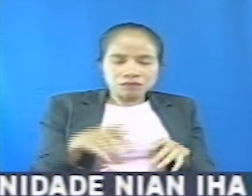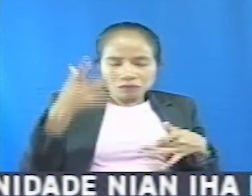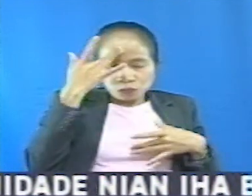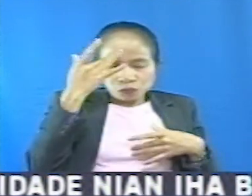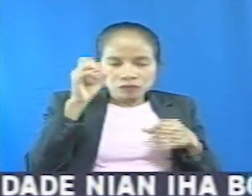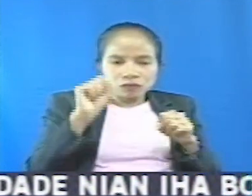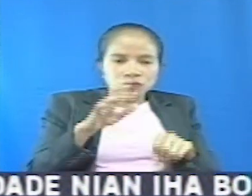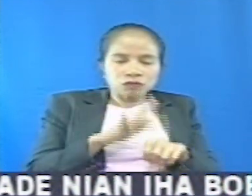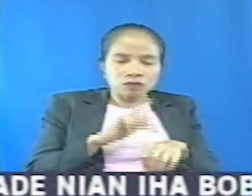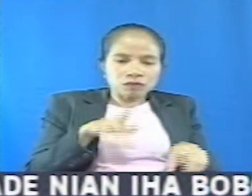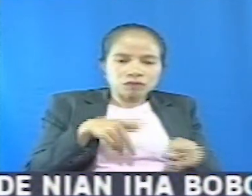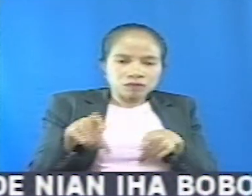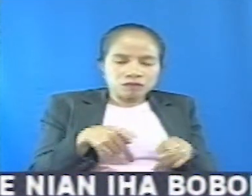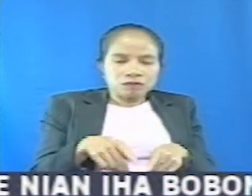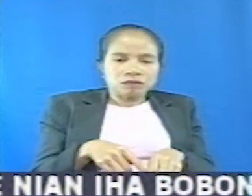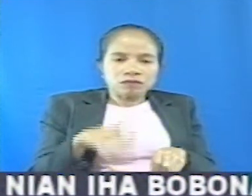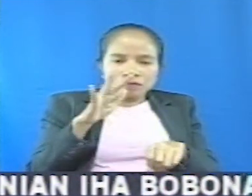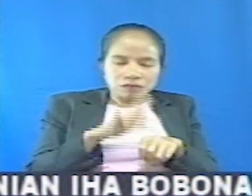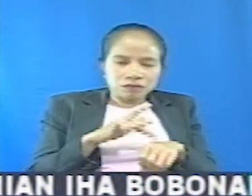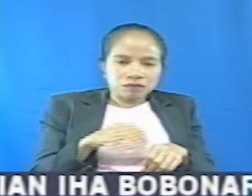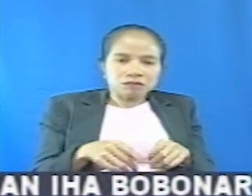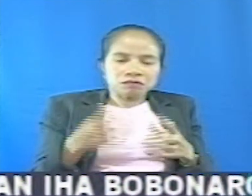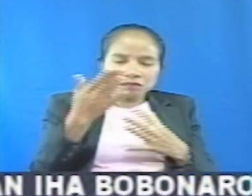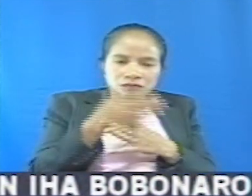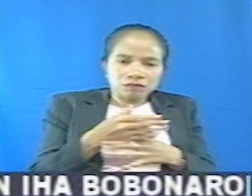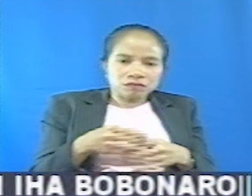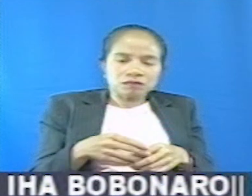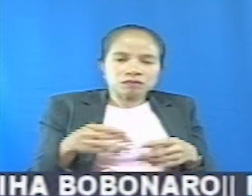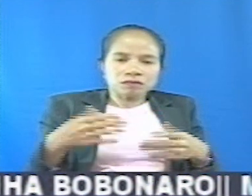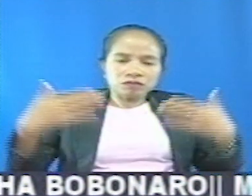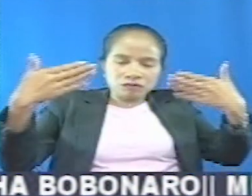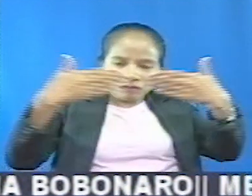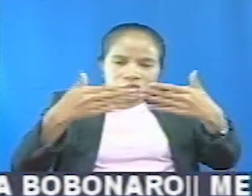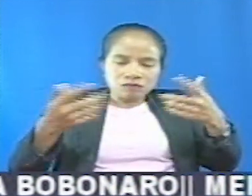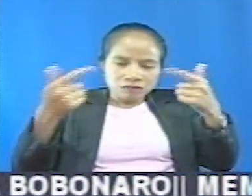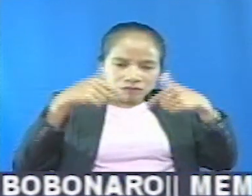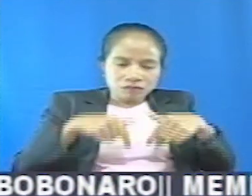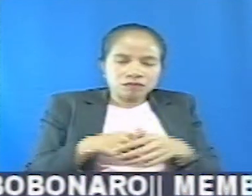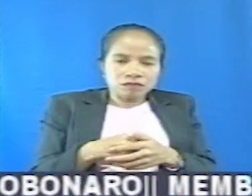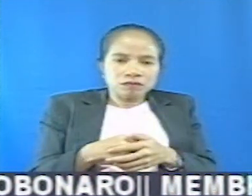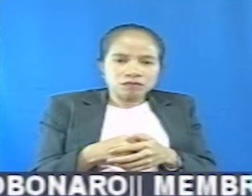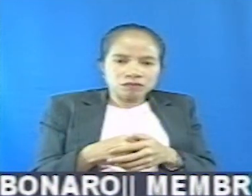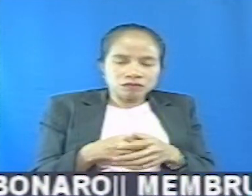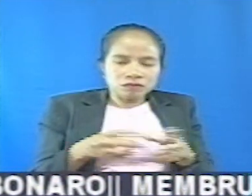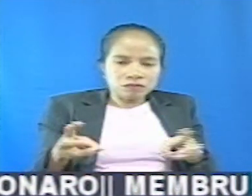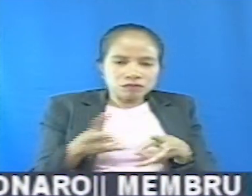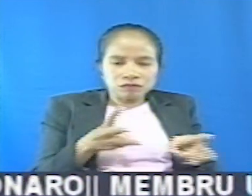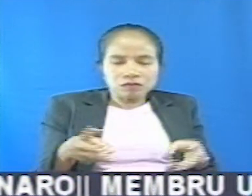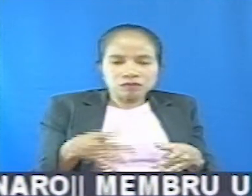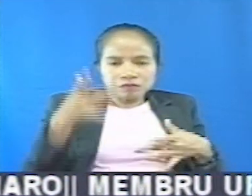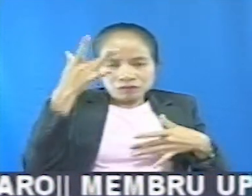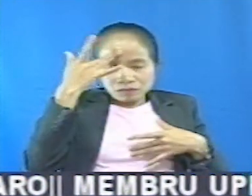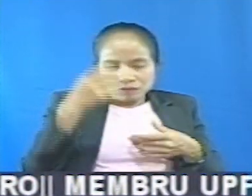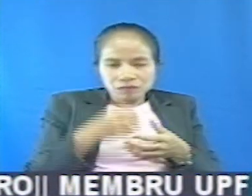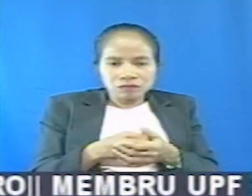ne bema kita tene kata alerta ne tama mai husi tani fronteira mak mai e mai be li husi dalan tikus situação ida ne